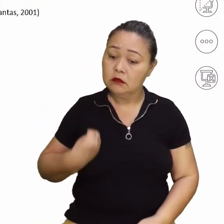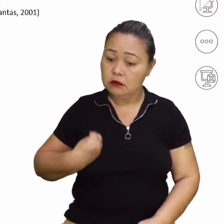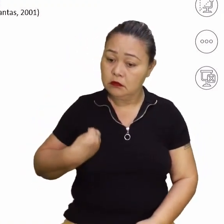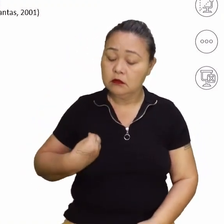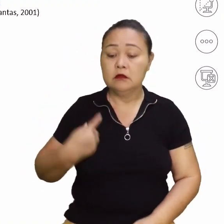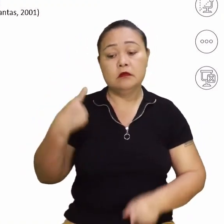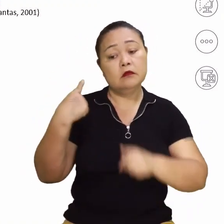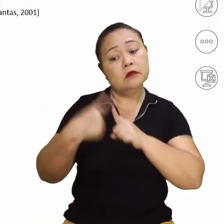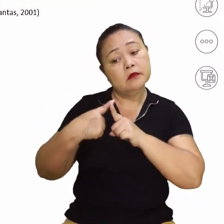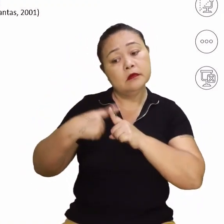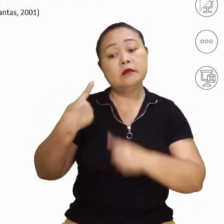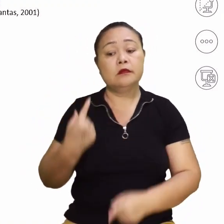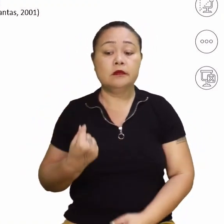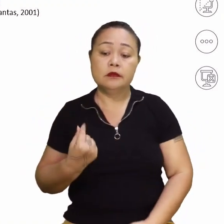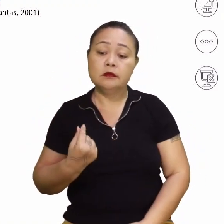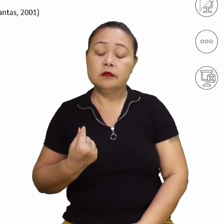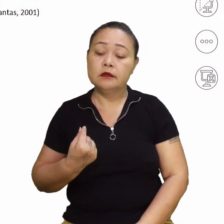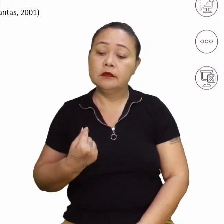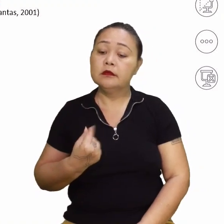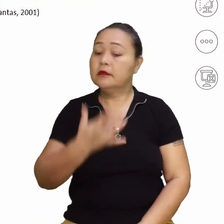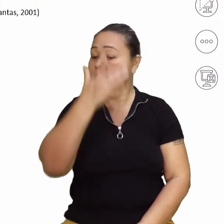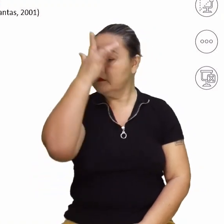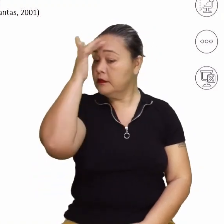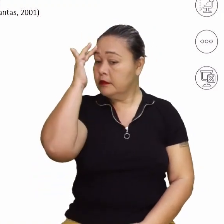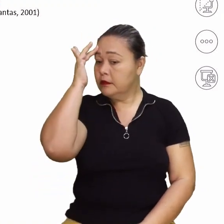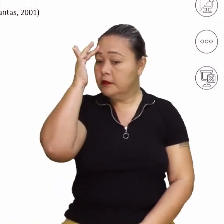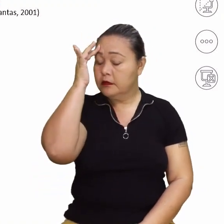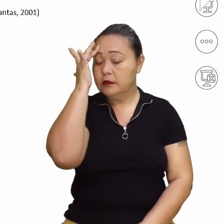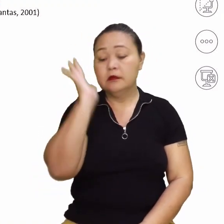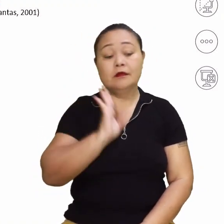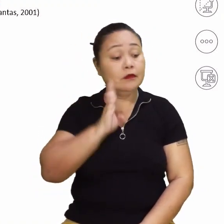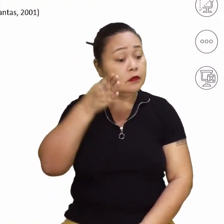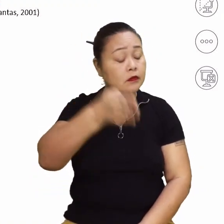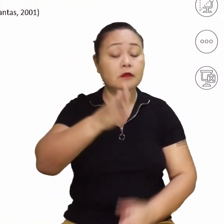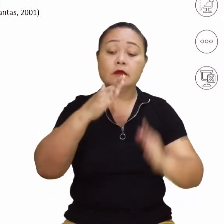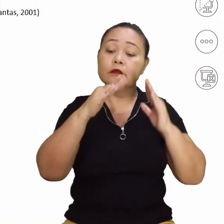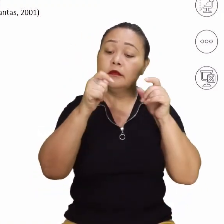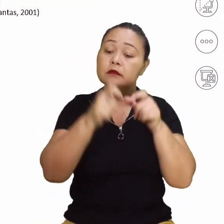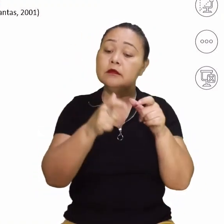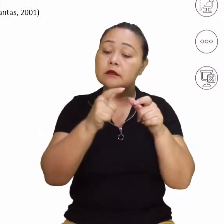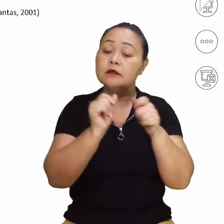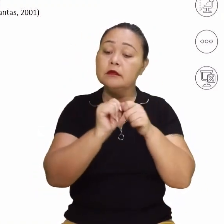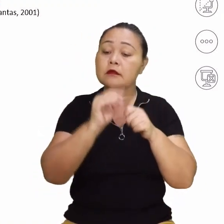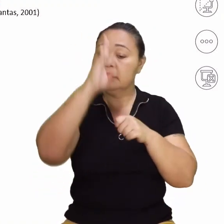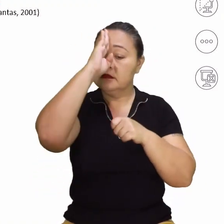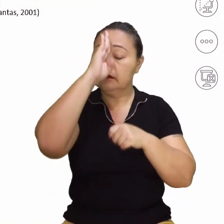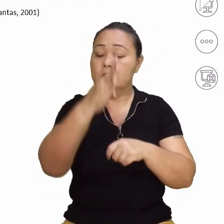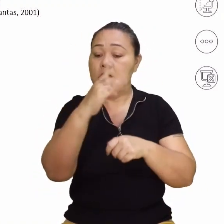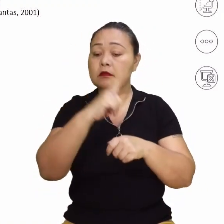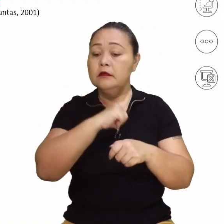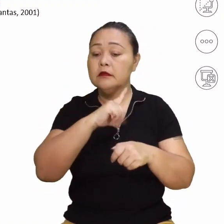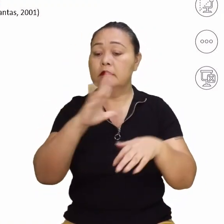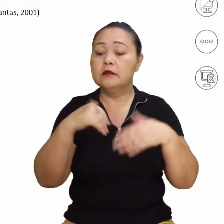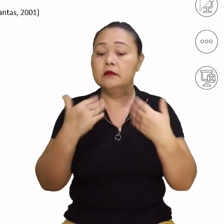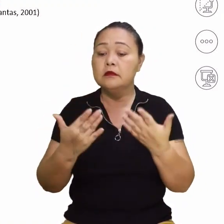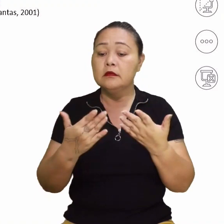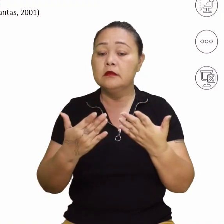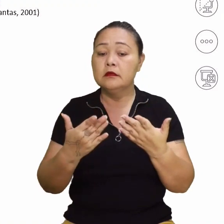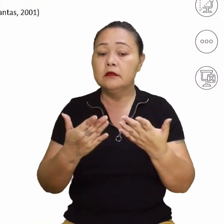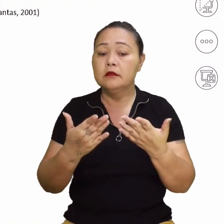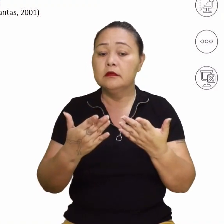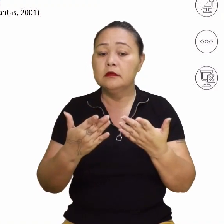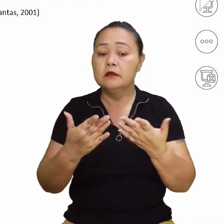porque a história Econômica as pessoas vão para essas localidades principalmente no caso